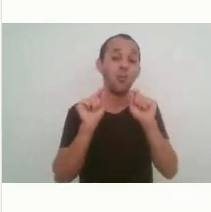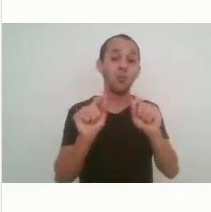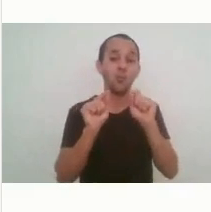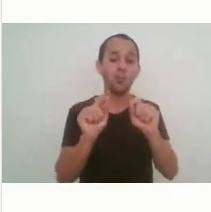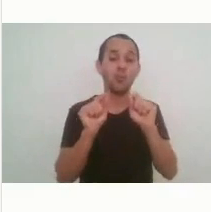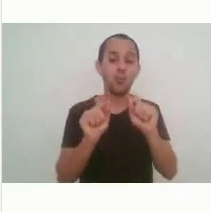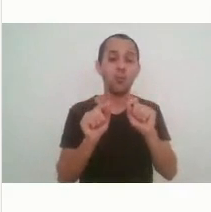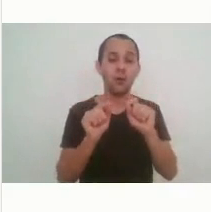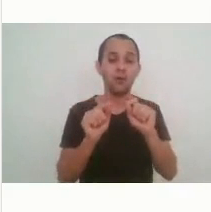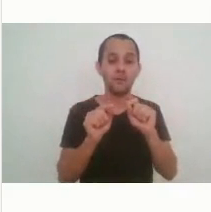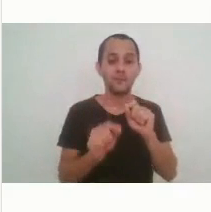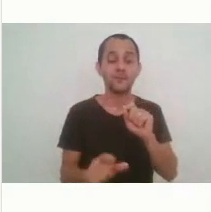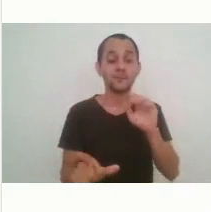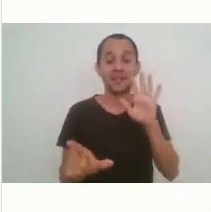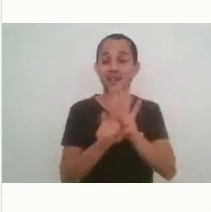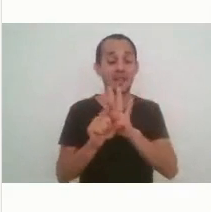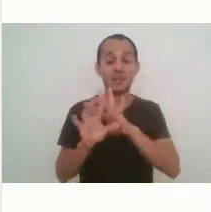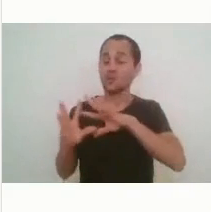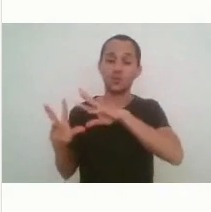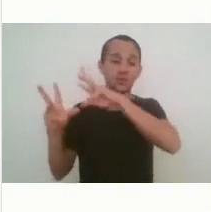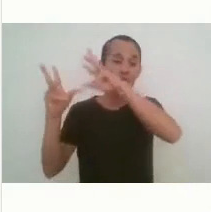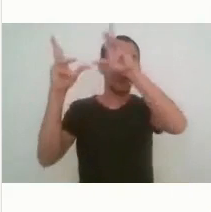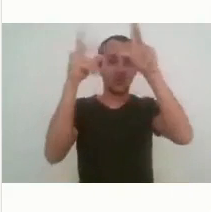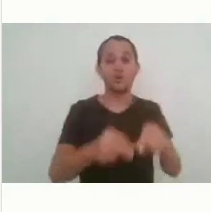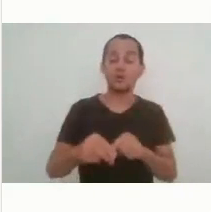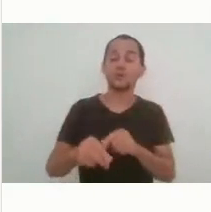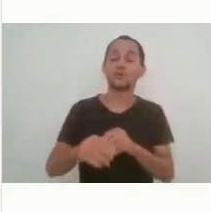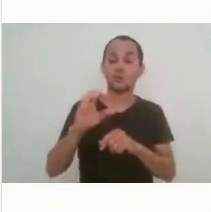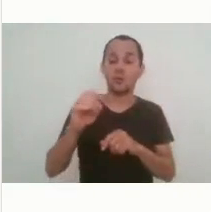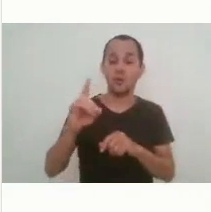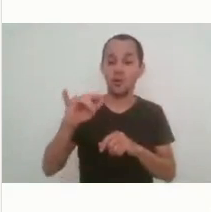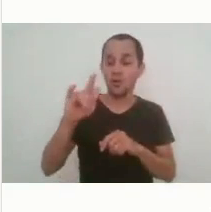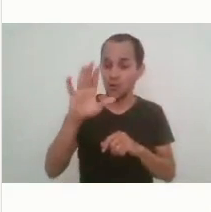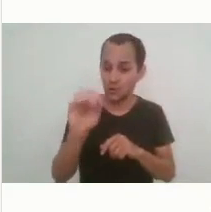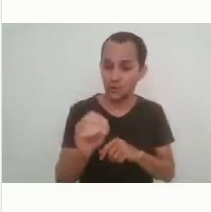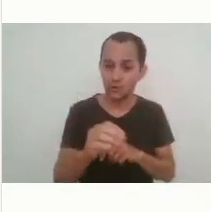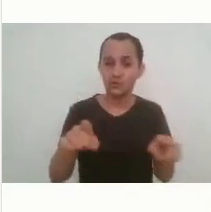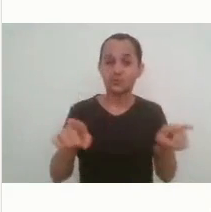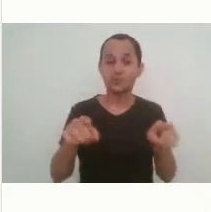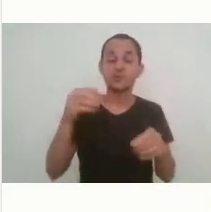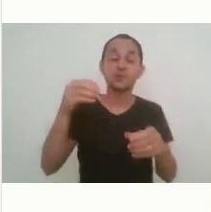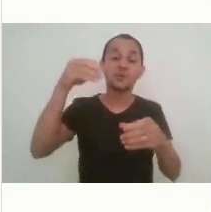as leis, todos os códigos municipais estão